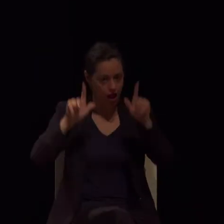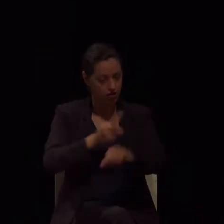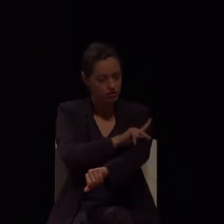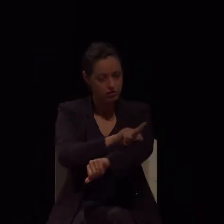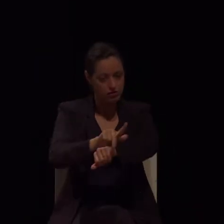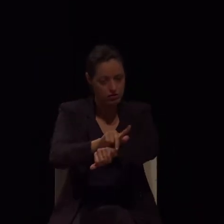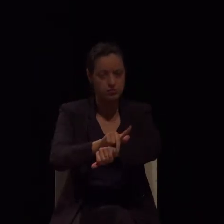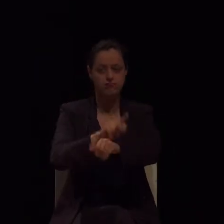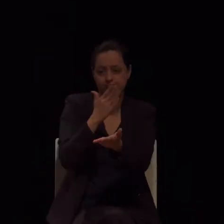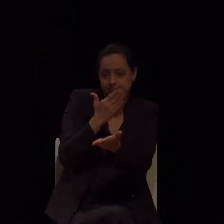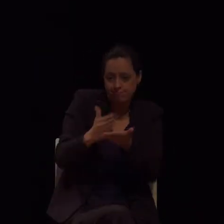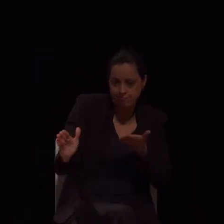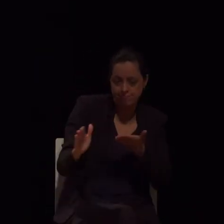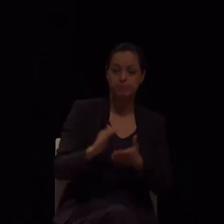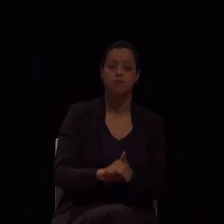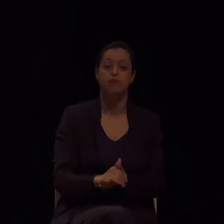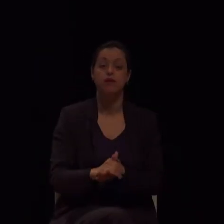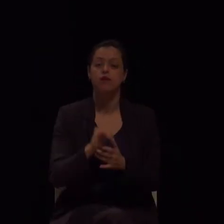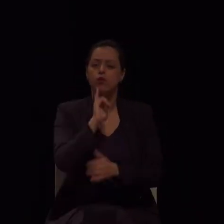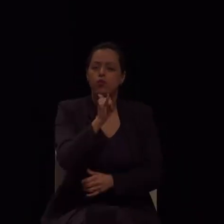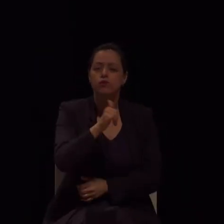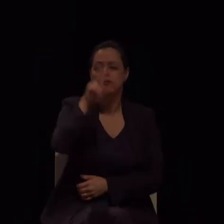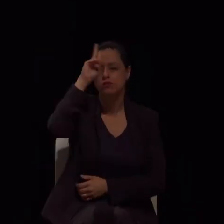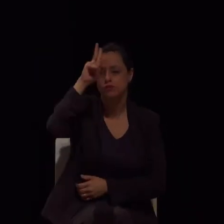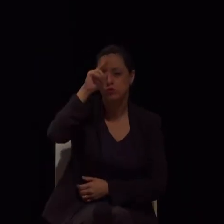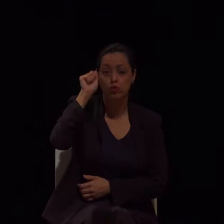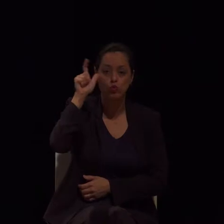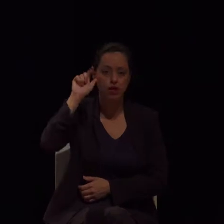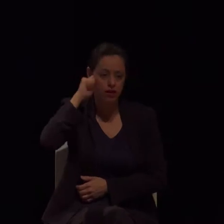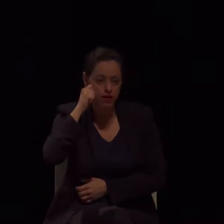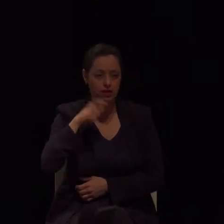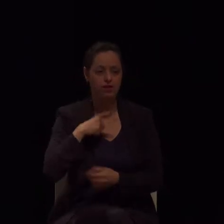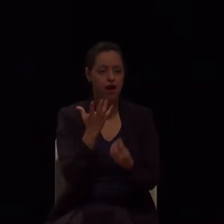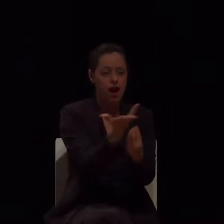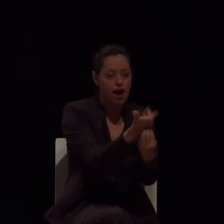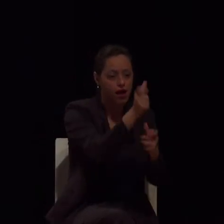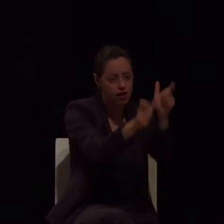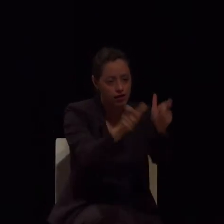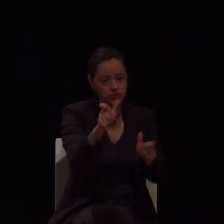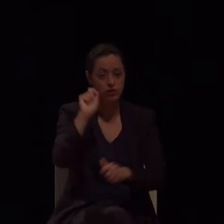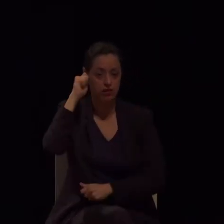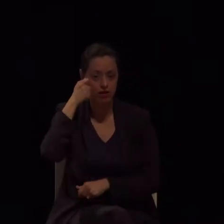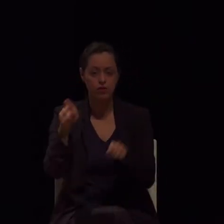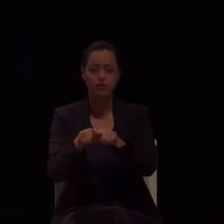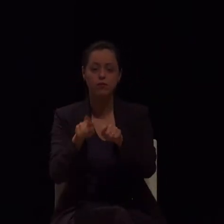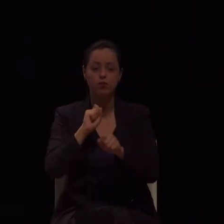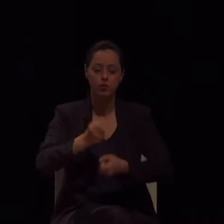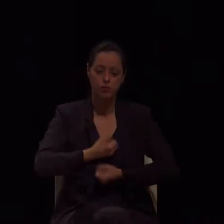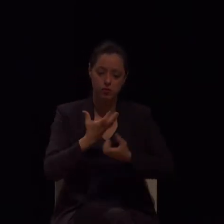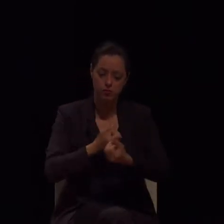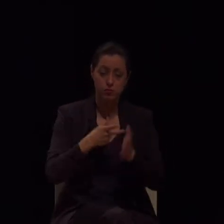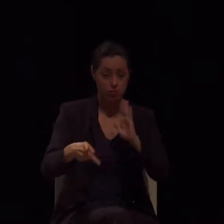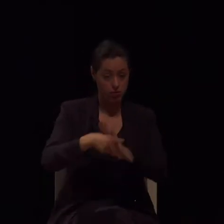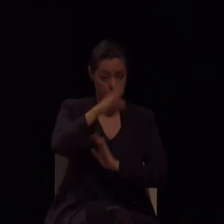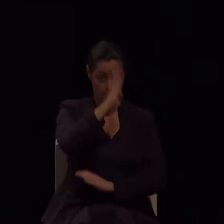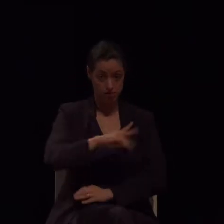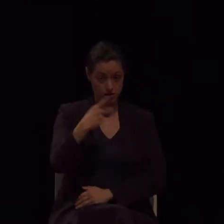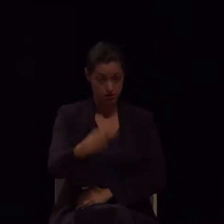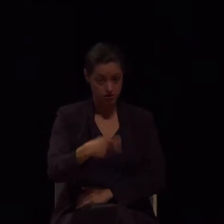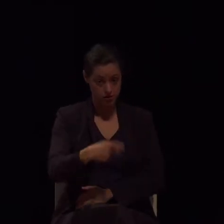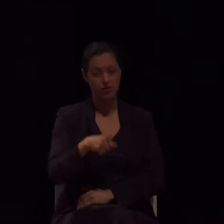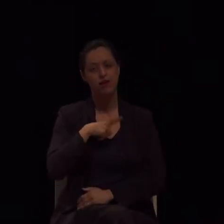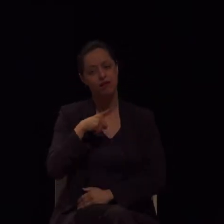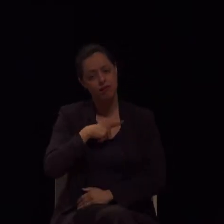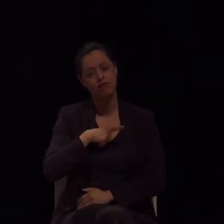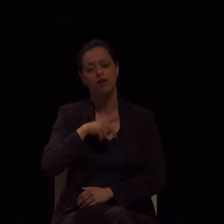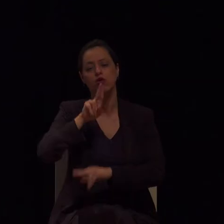conta a história falando sobre as culturas negras a diáspora negra artistas negros ea produção brasileira já tem algumas posições previstas por exemplo como a maria auxiliadora